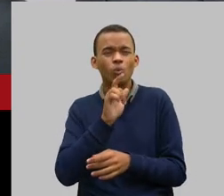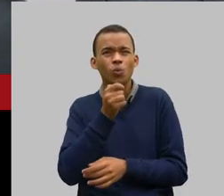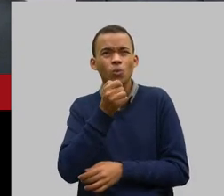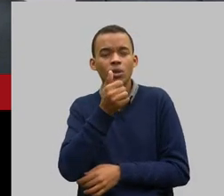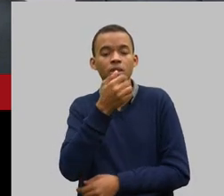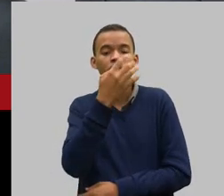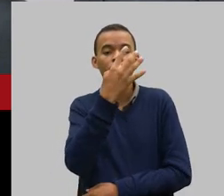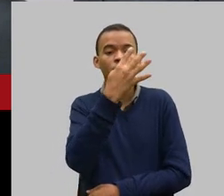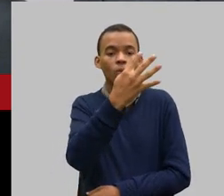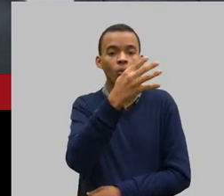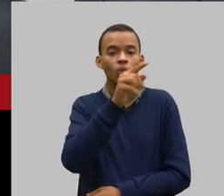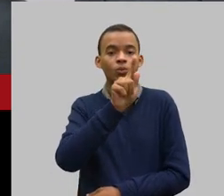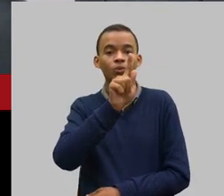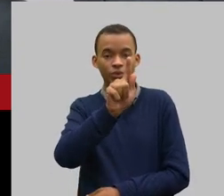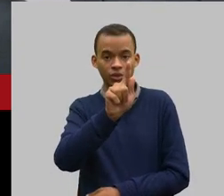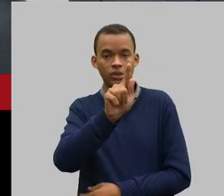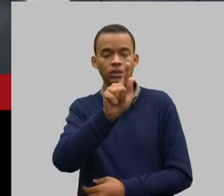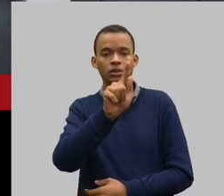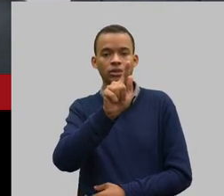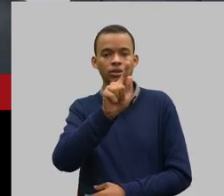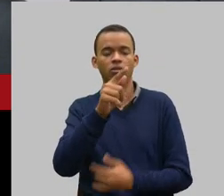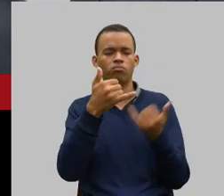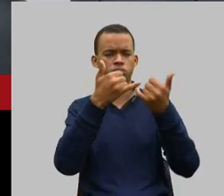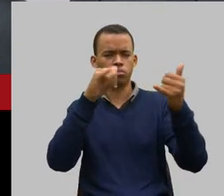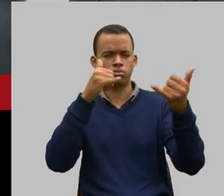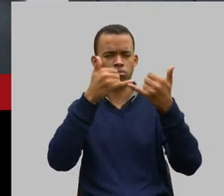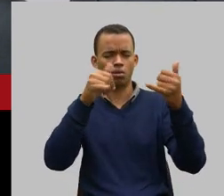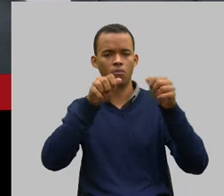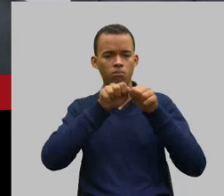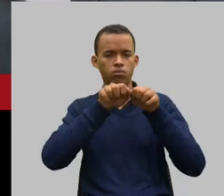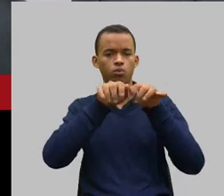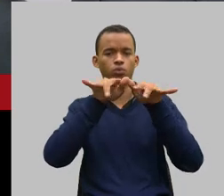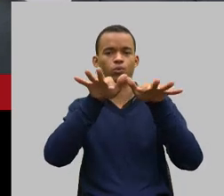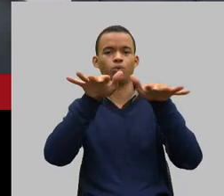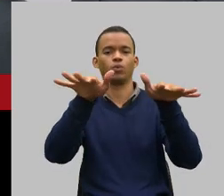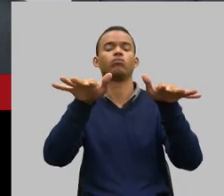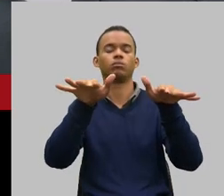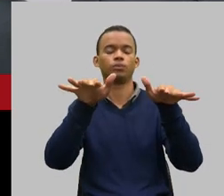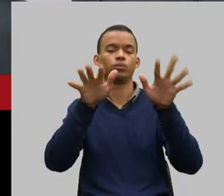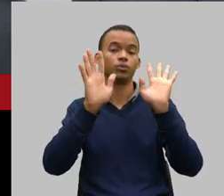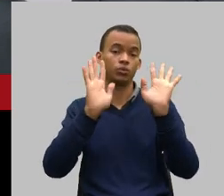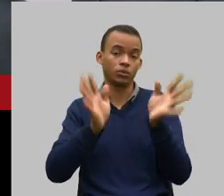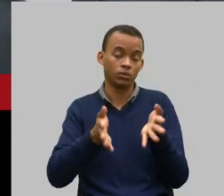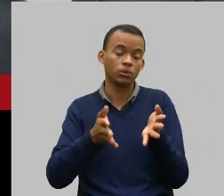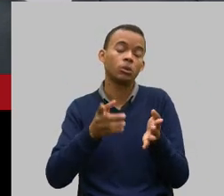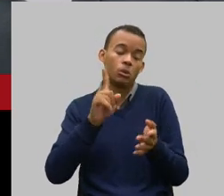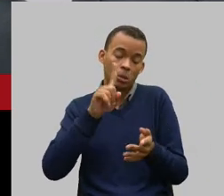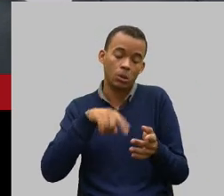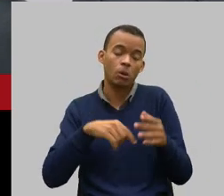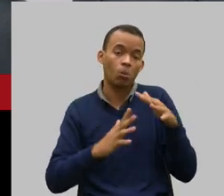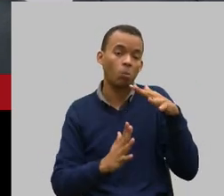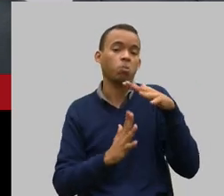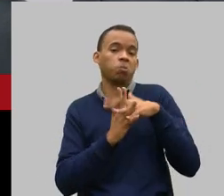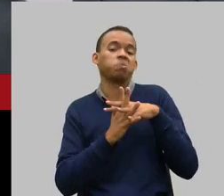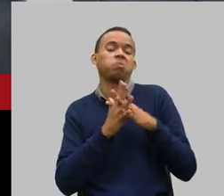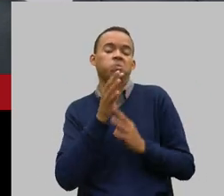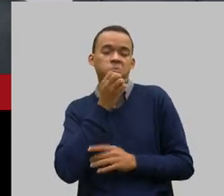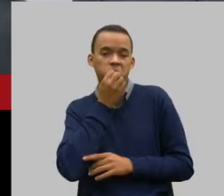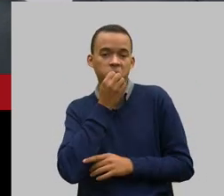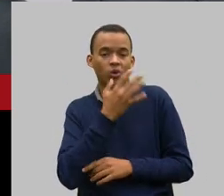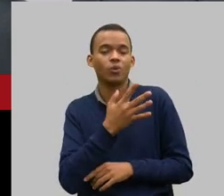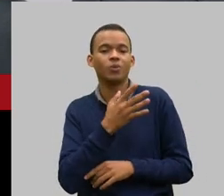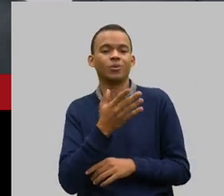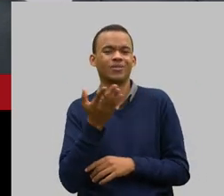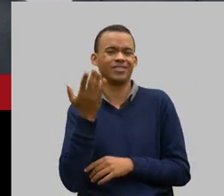geração distribuída e e né Realmente foi um sucesso é um sucesso saimos do 0